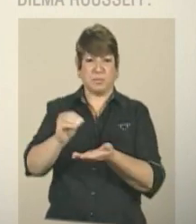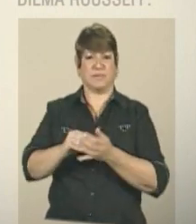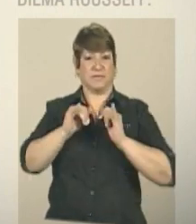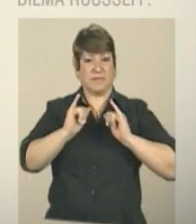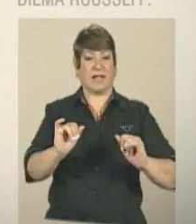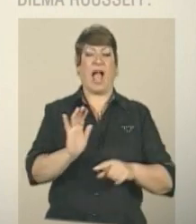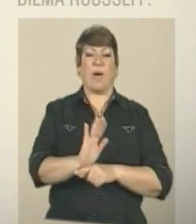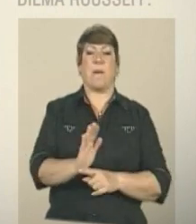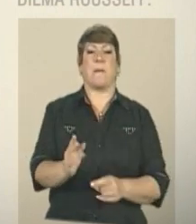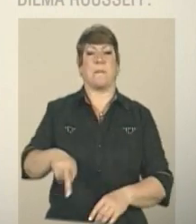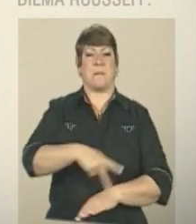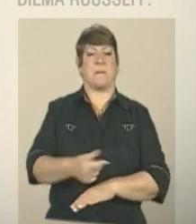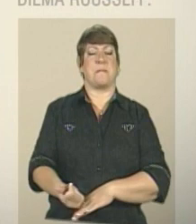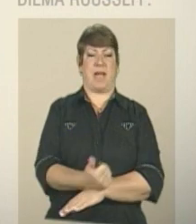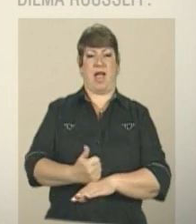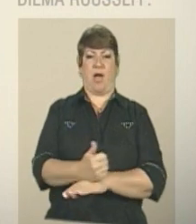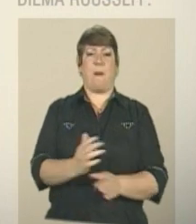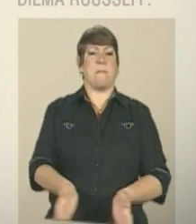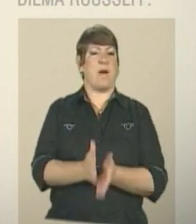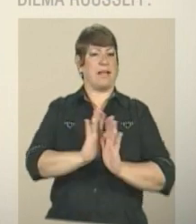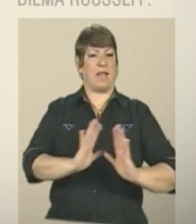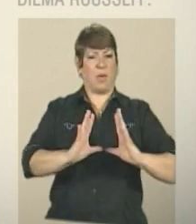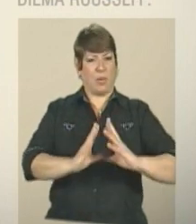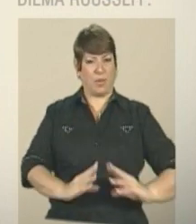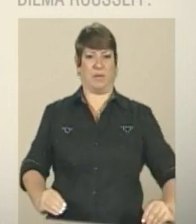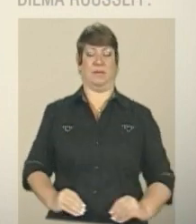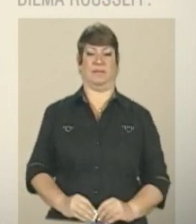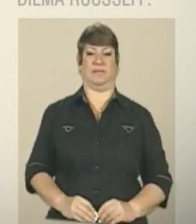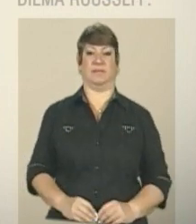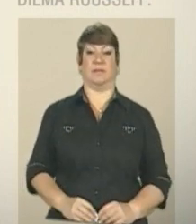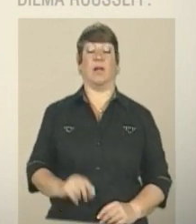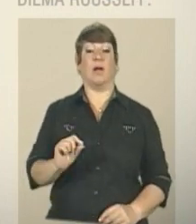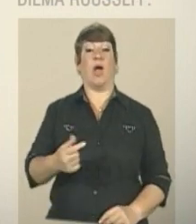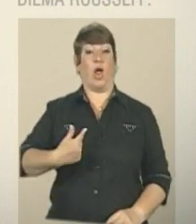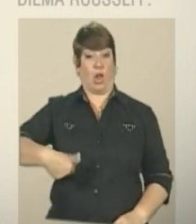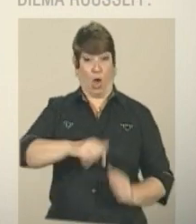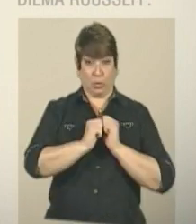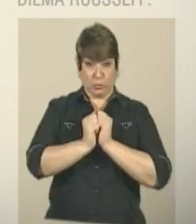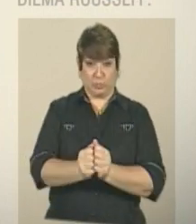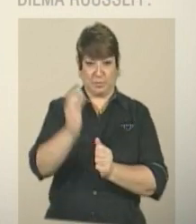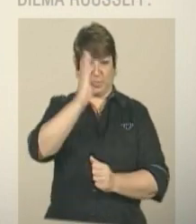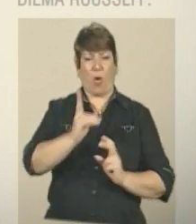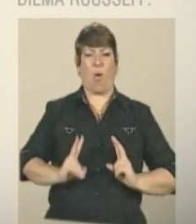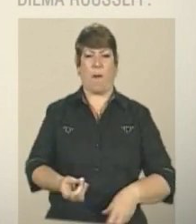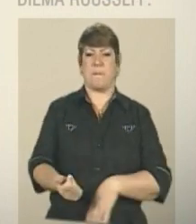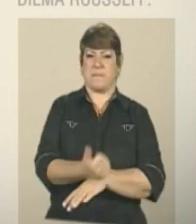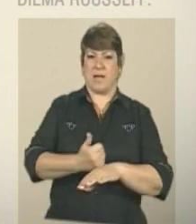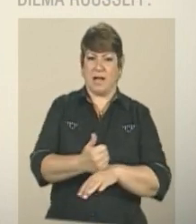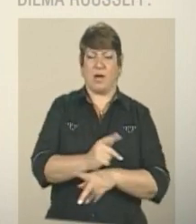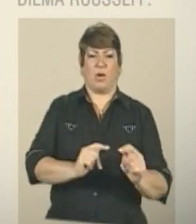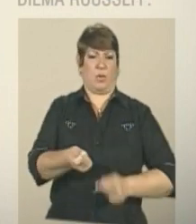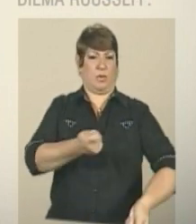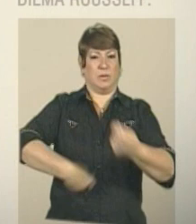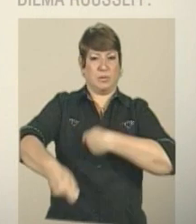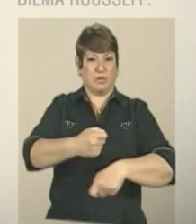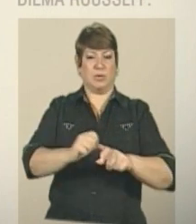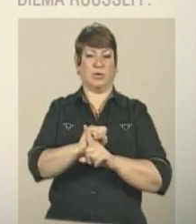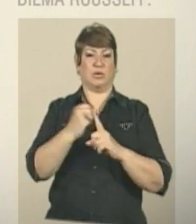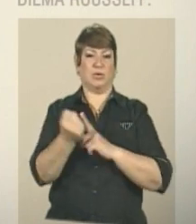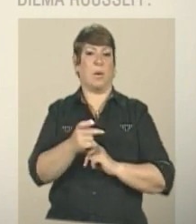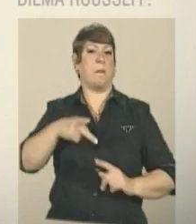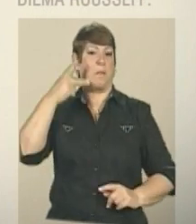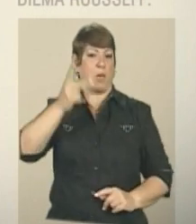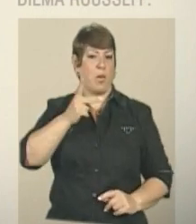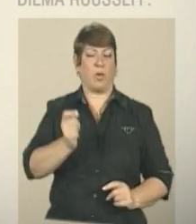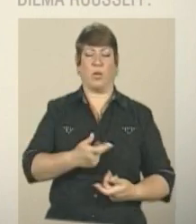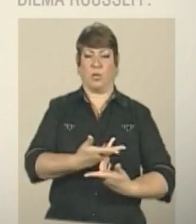sem pobreza. Juntos, nós brasileiros, vamos continuar melhorando econômica, social e